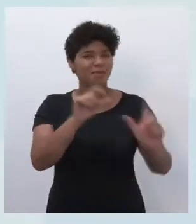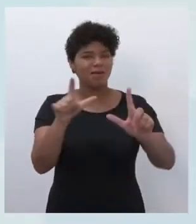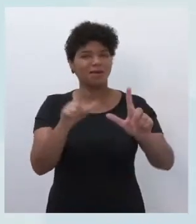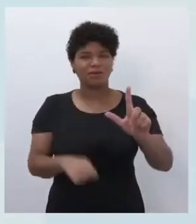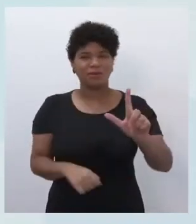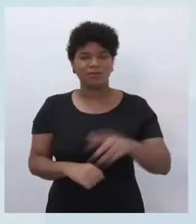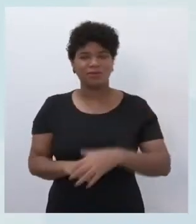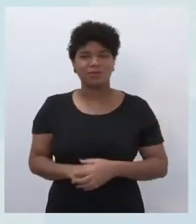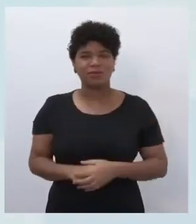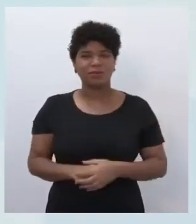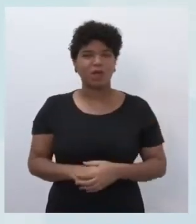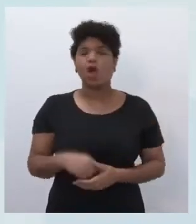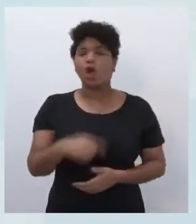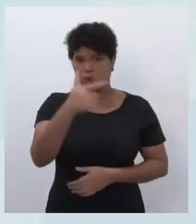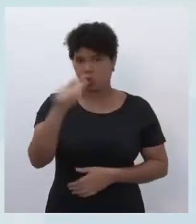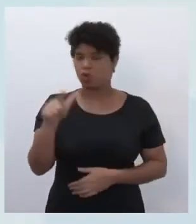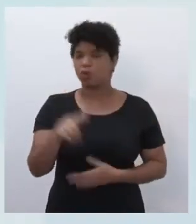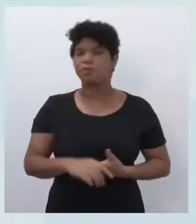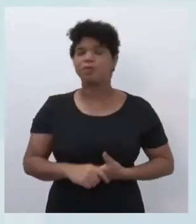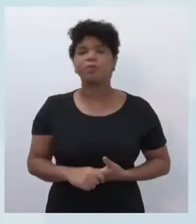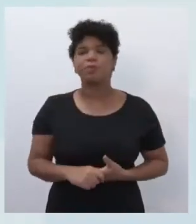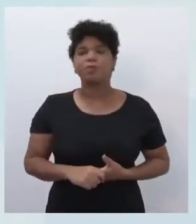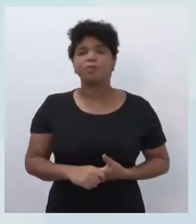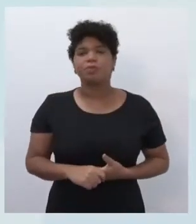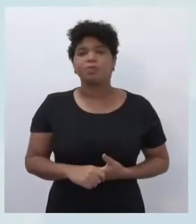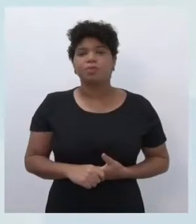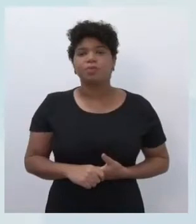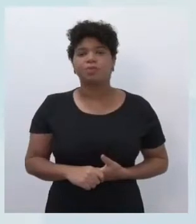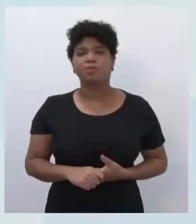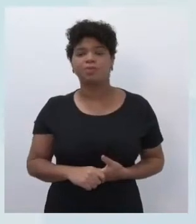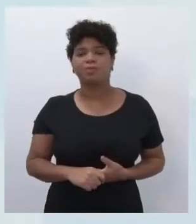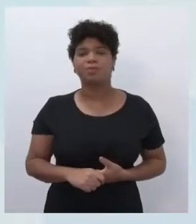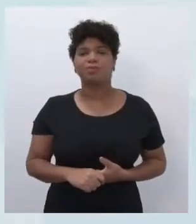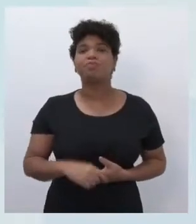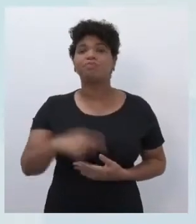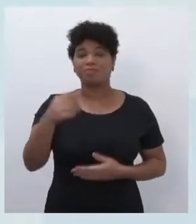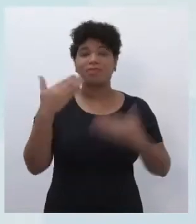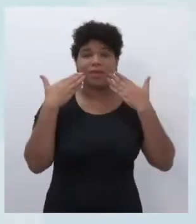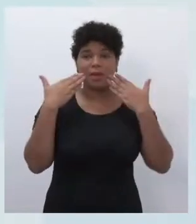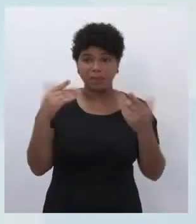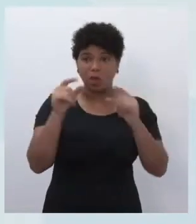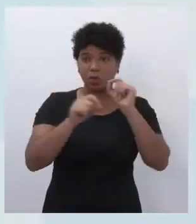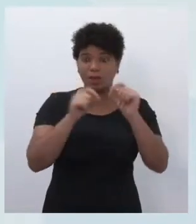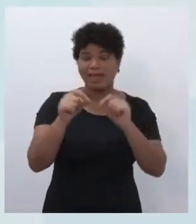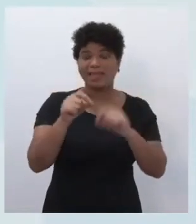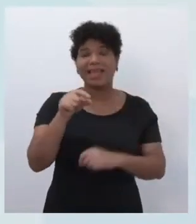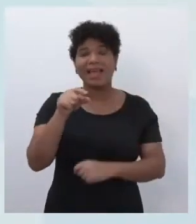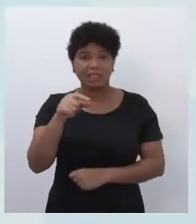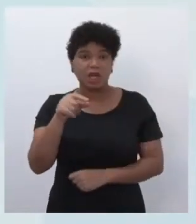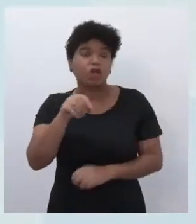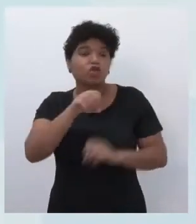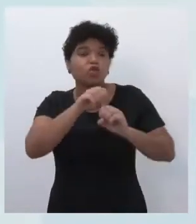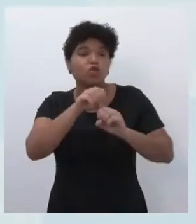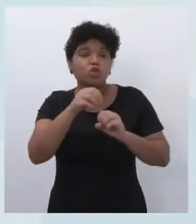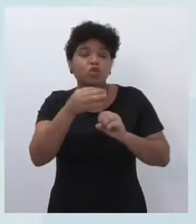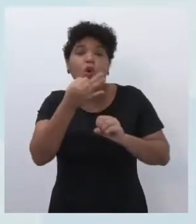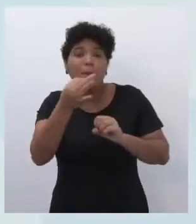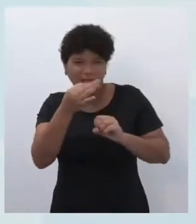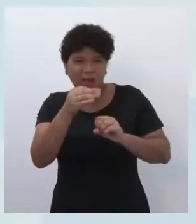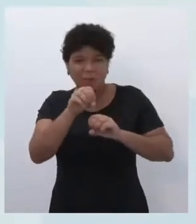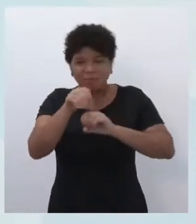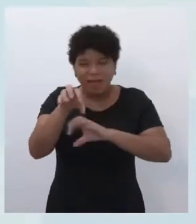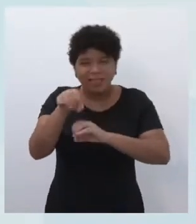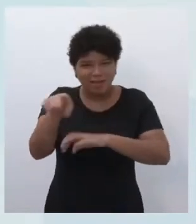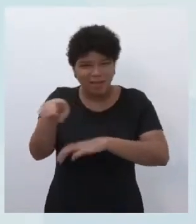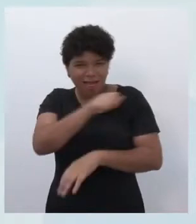aí pode passar para o próximo. Vamos lá. Então, na apresentação do infográfico, sugerimos que as crianças observem os desenhos e